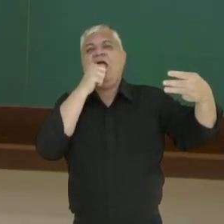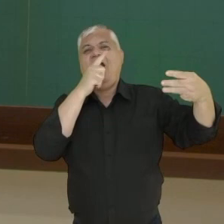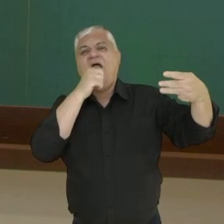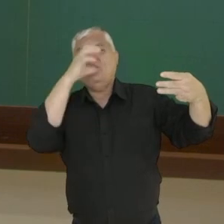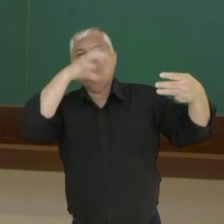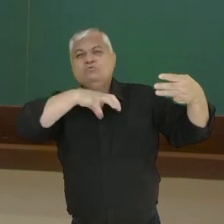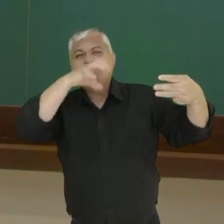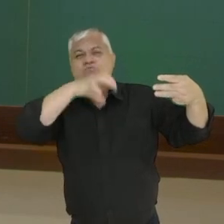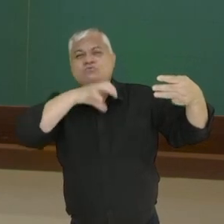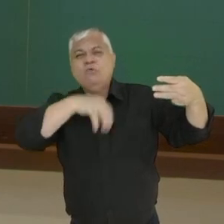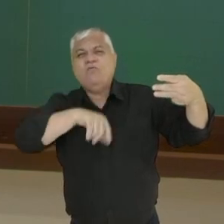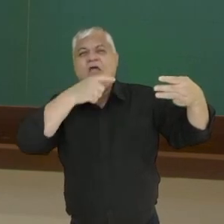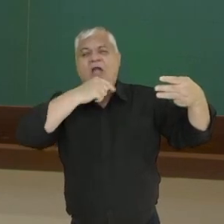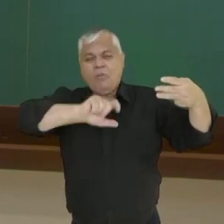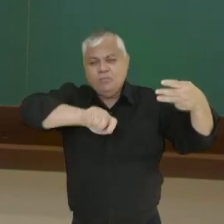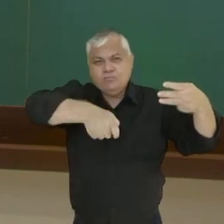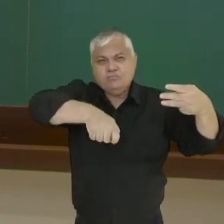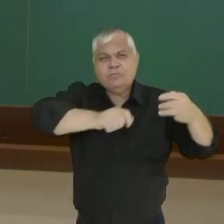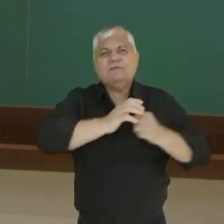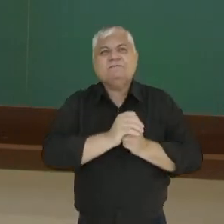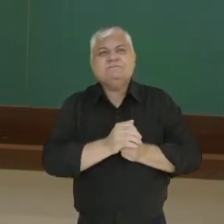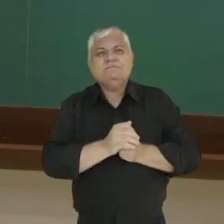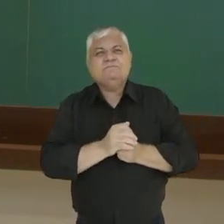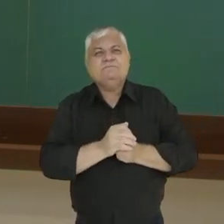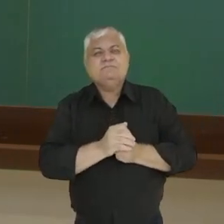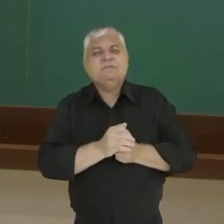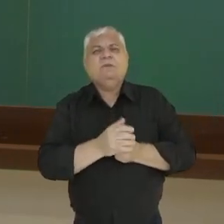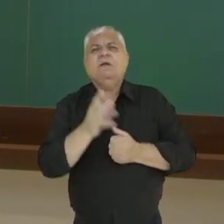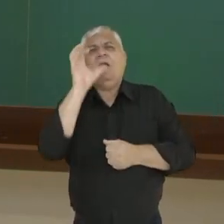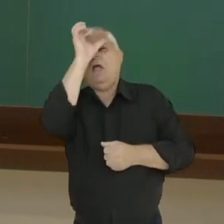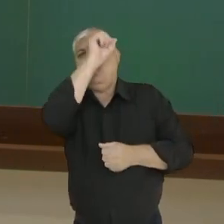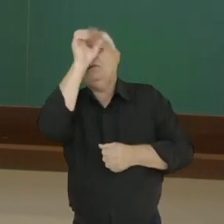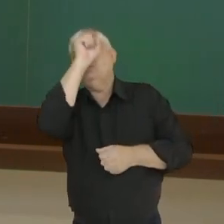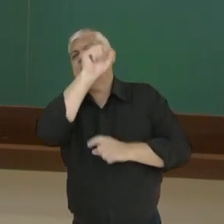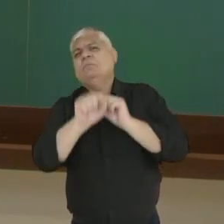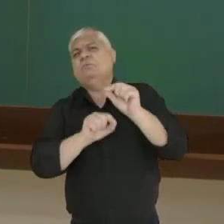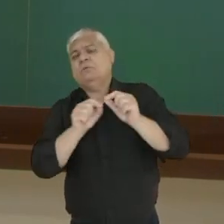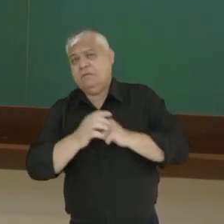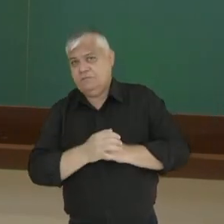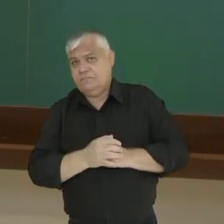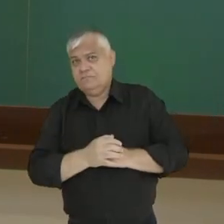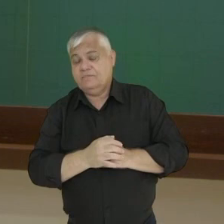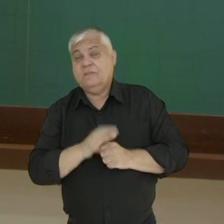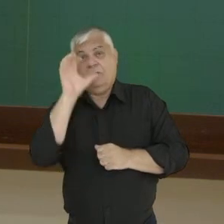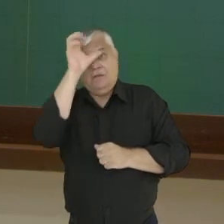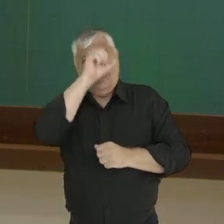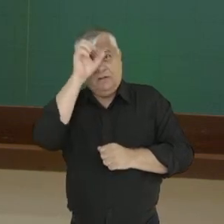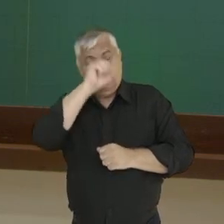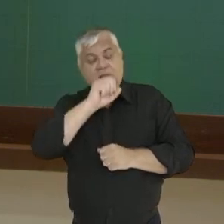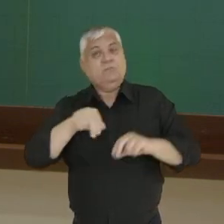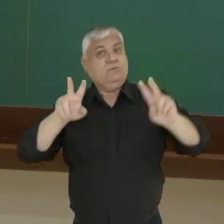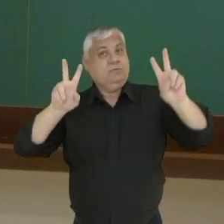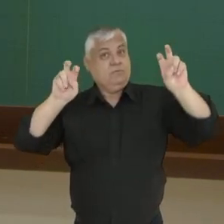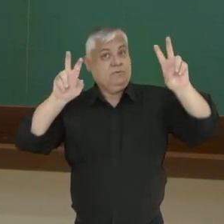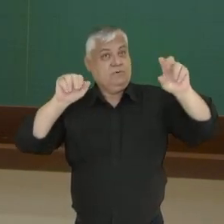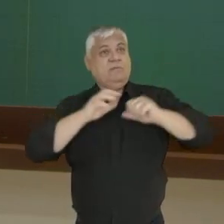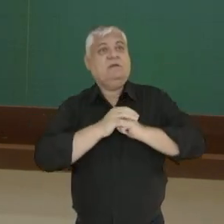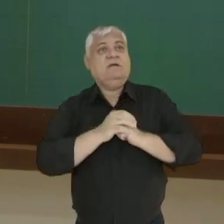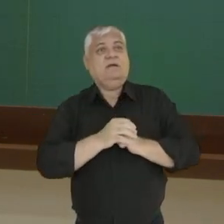água da torneira. Então, vamos lá, pessoal. O que vimos nessa aula? Nessa aula, nós falamos sobre